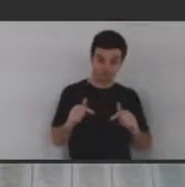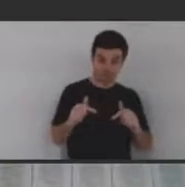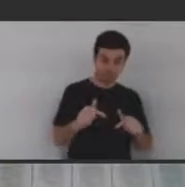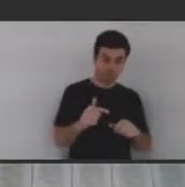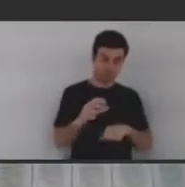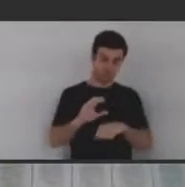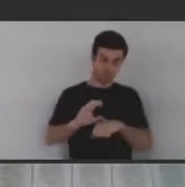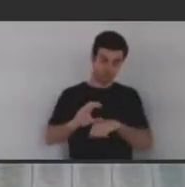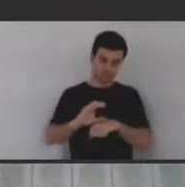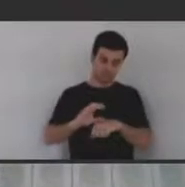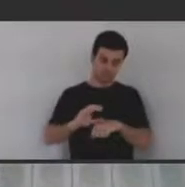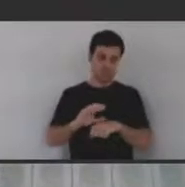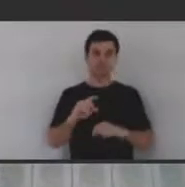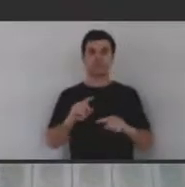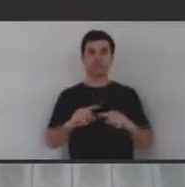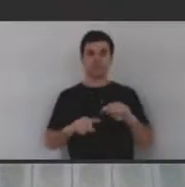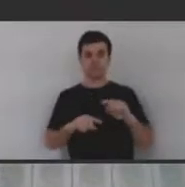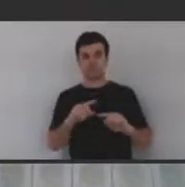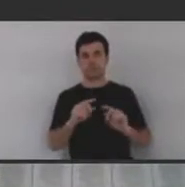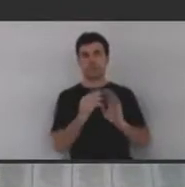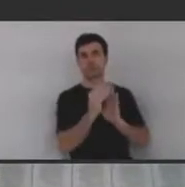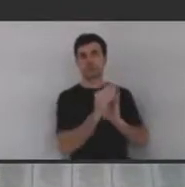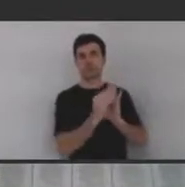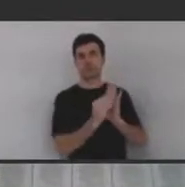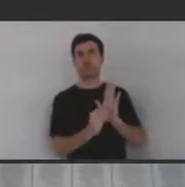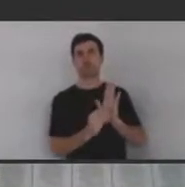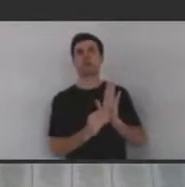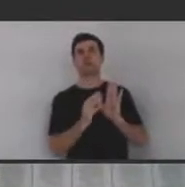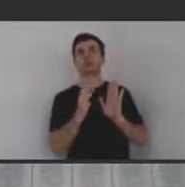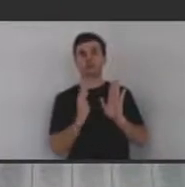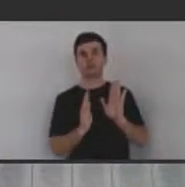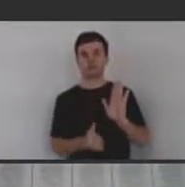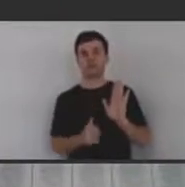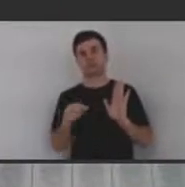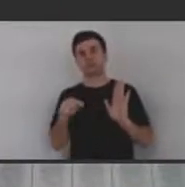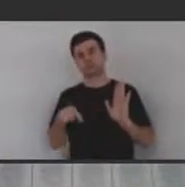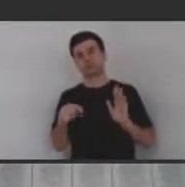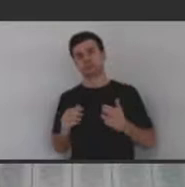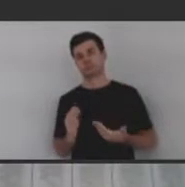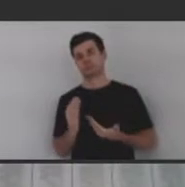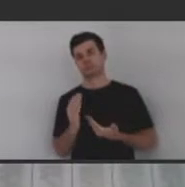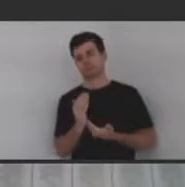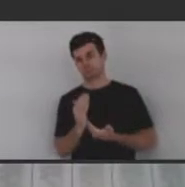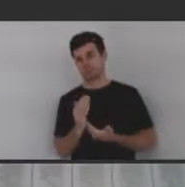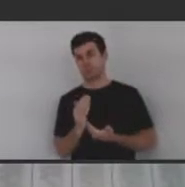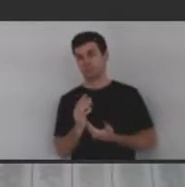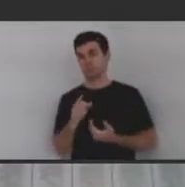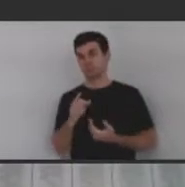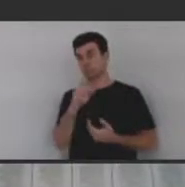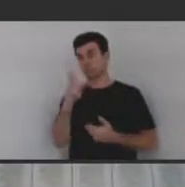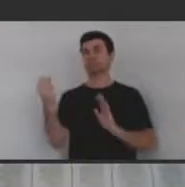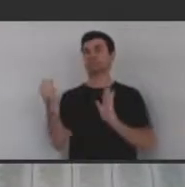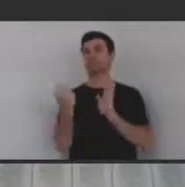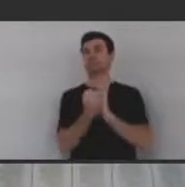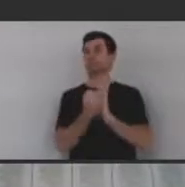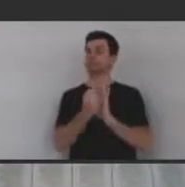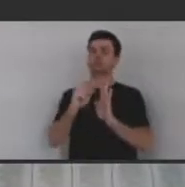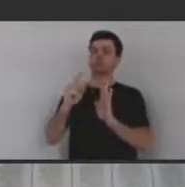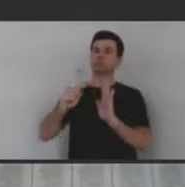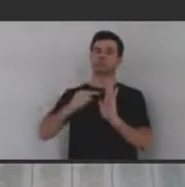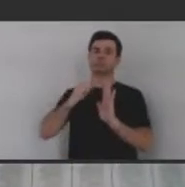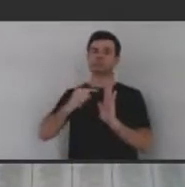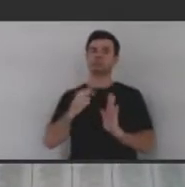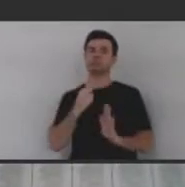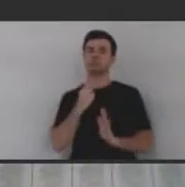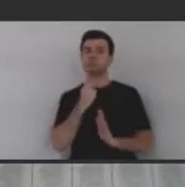de matéria protocolada e em tramitação na Câmara de Vereadores, sendo vedada a utilização de símbolos que identifiquem